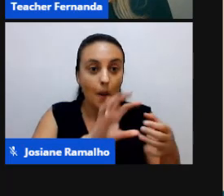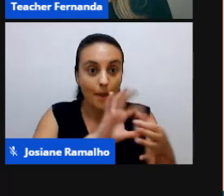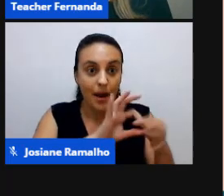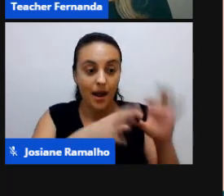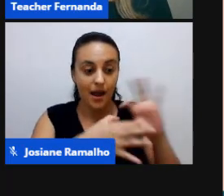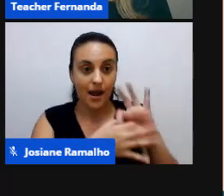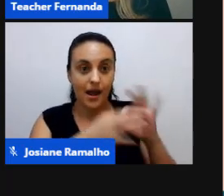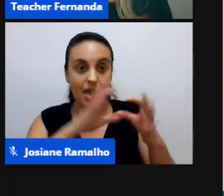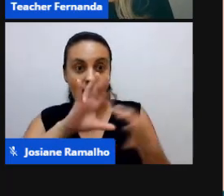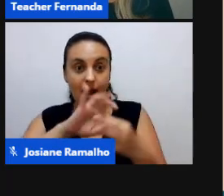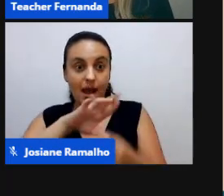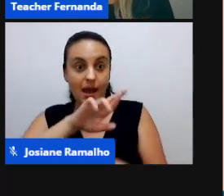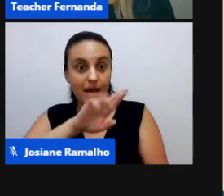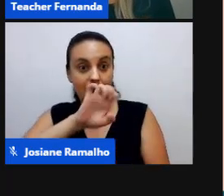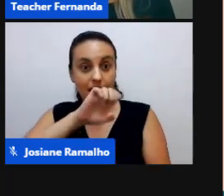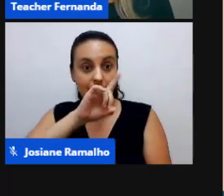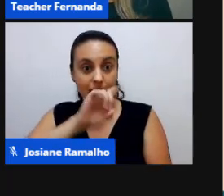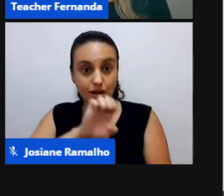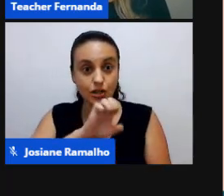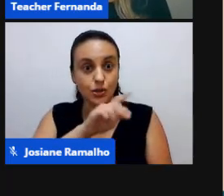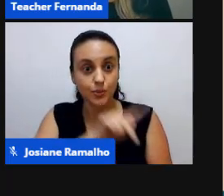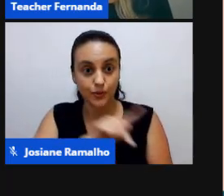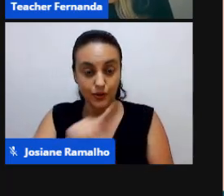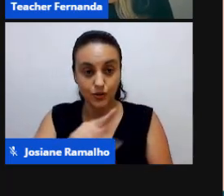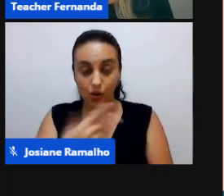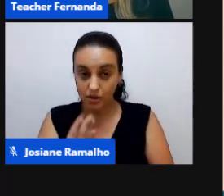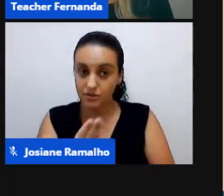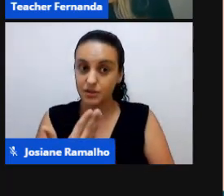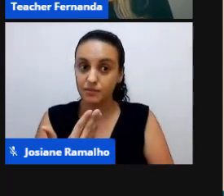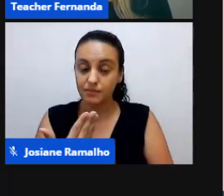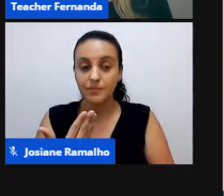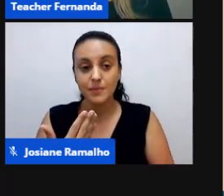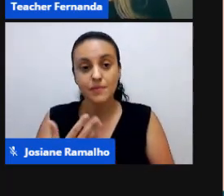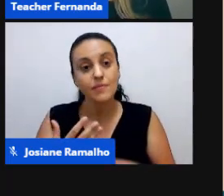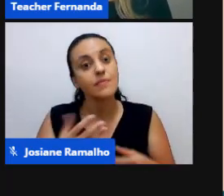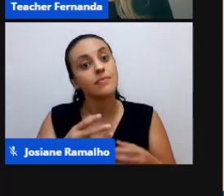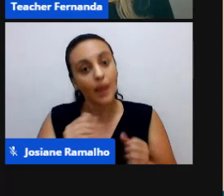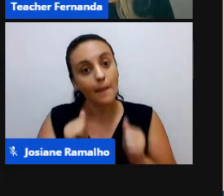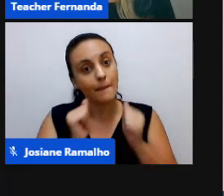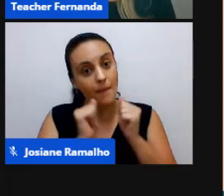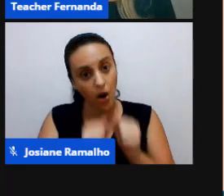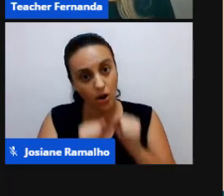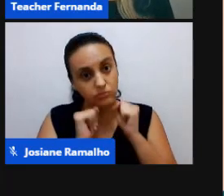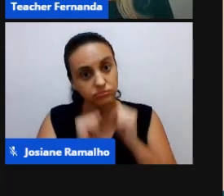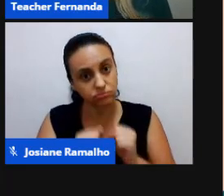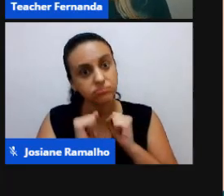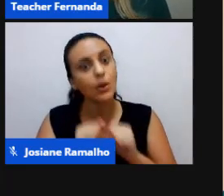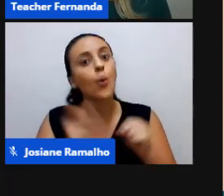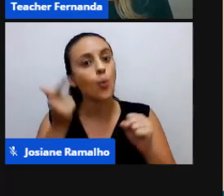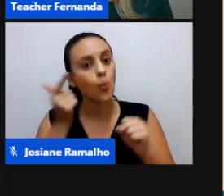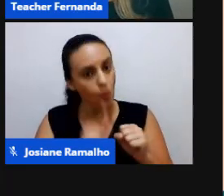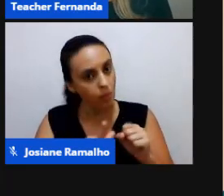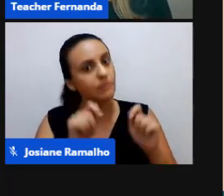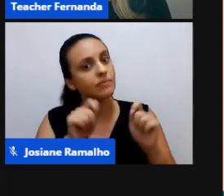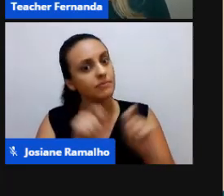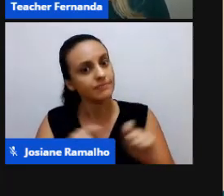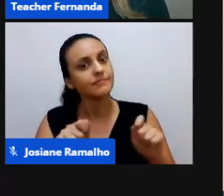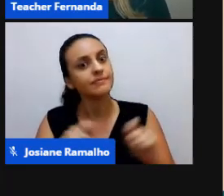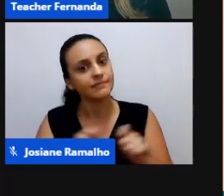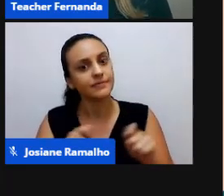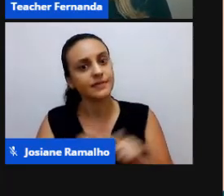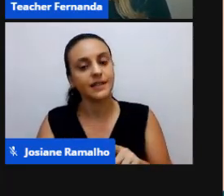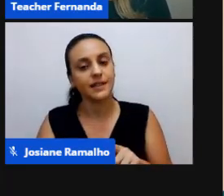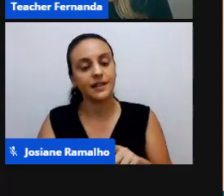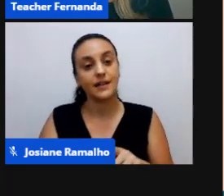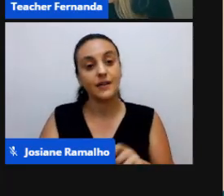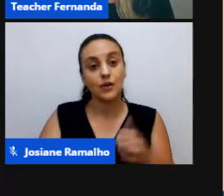professores parceiros, isso é possível. Nas suas contas do Canva, vocês podem criar uma equipe de criação de